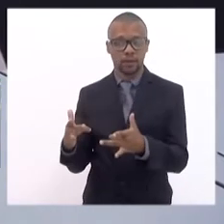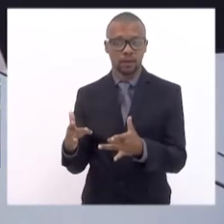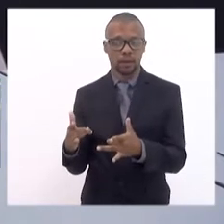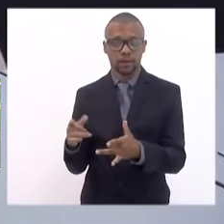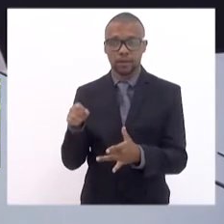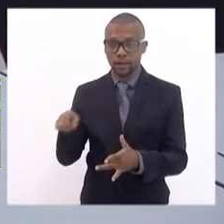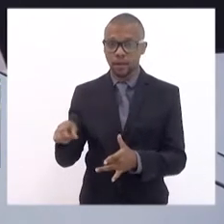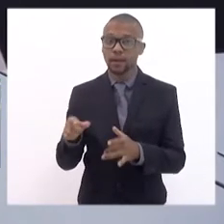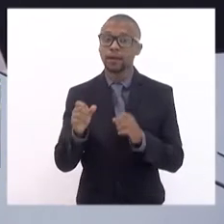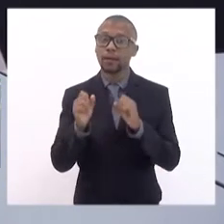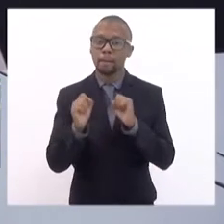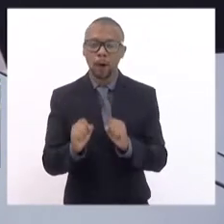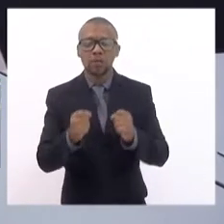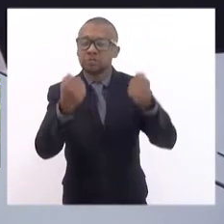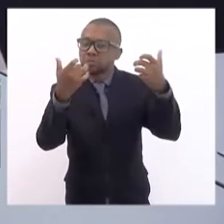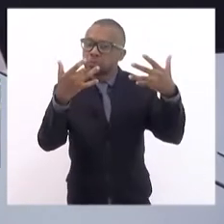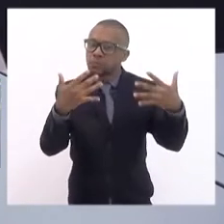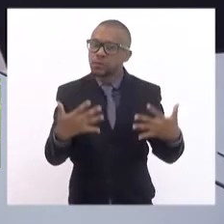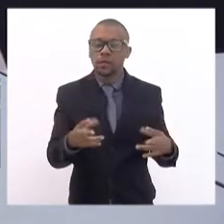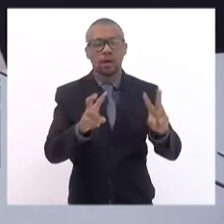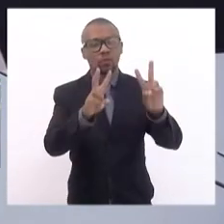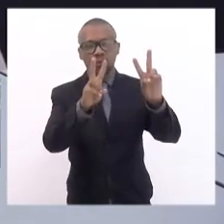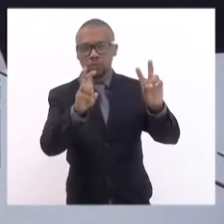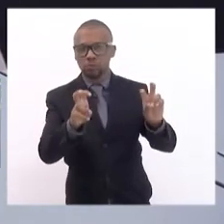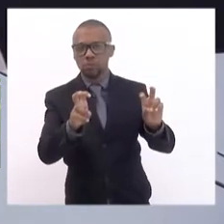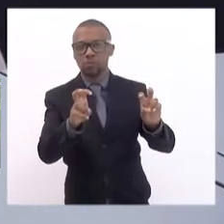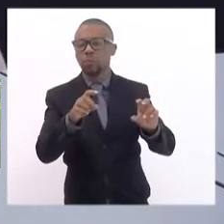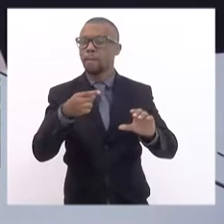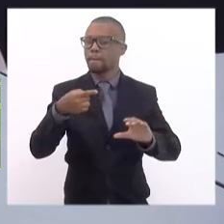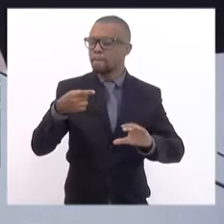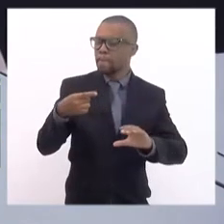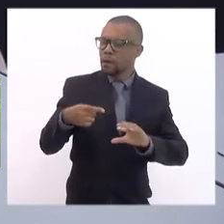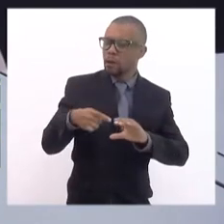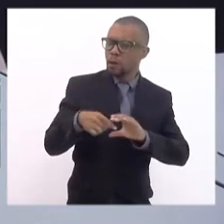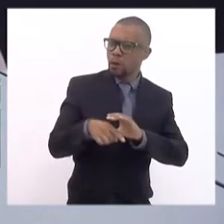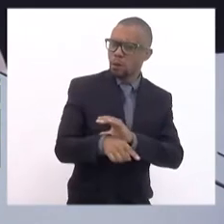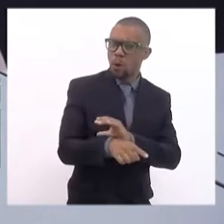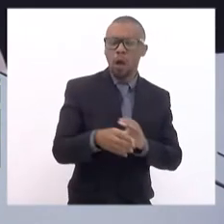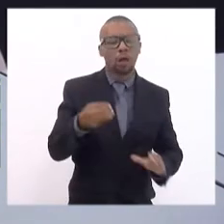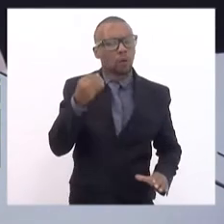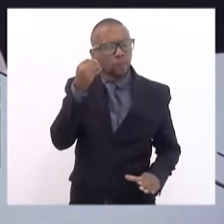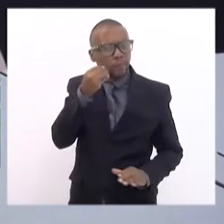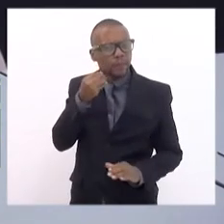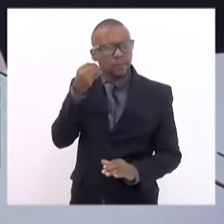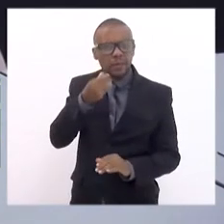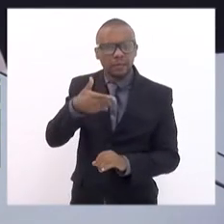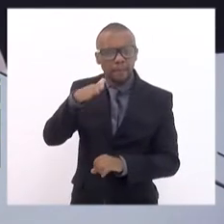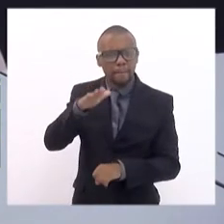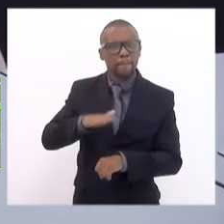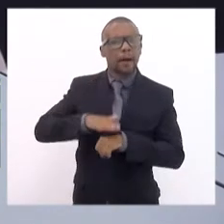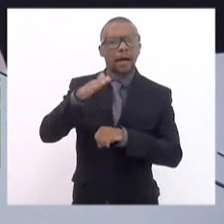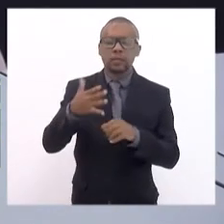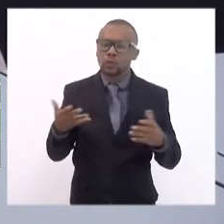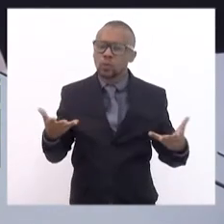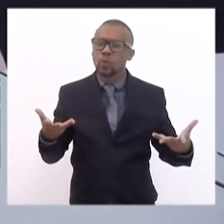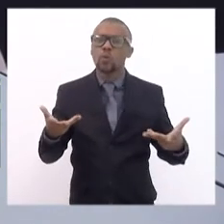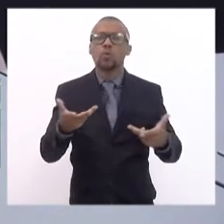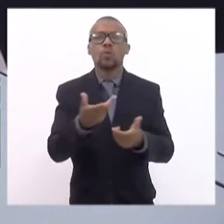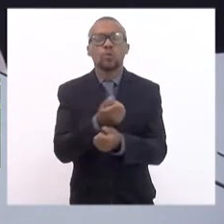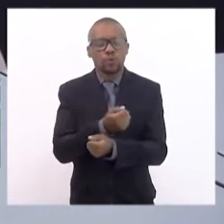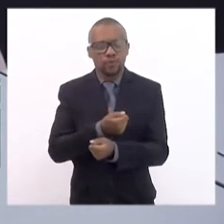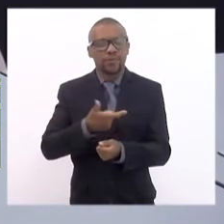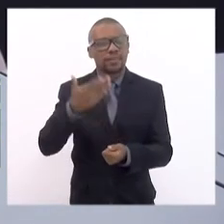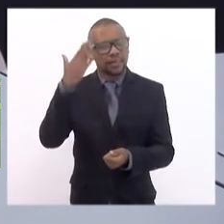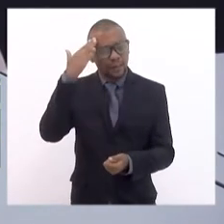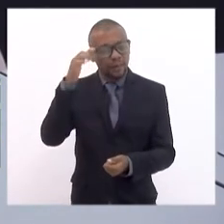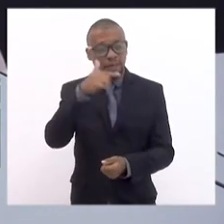pode abordar o assunto com muito mais presteza e quem tem